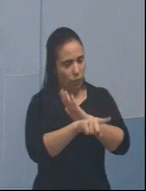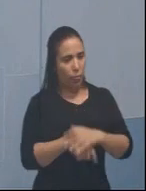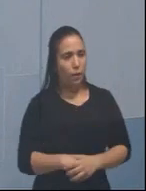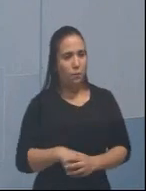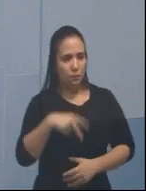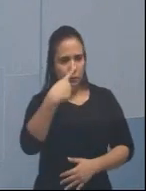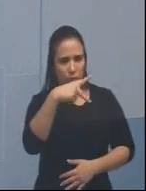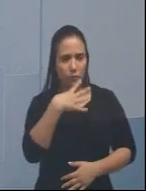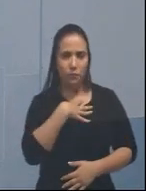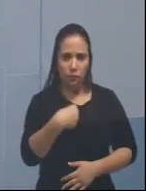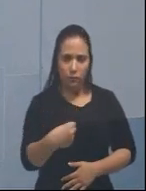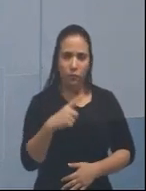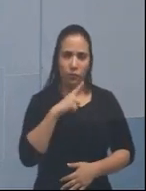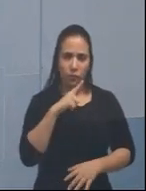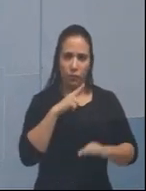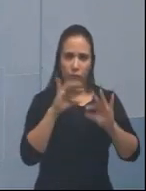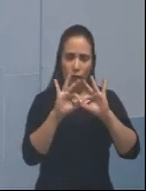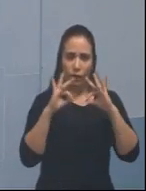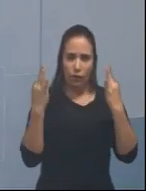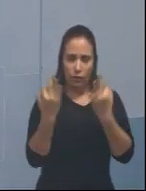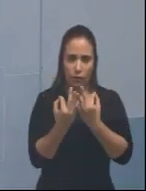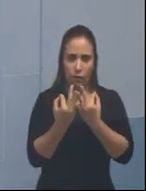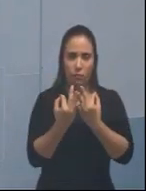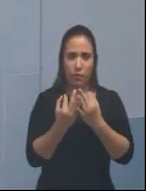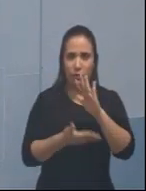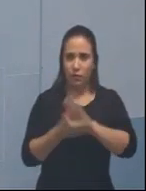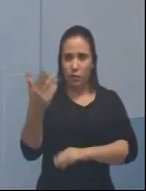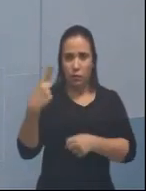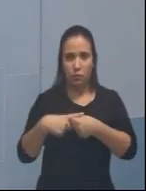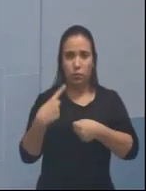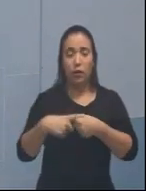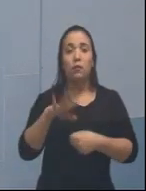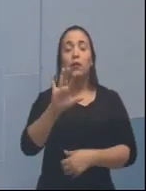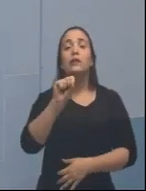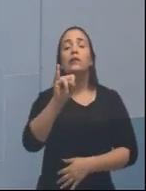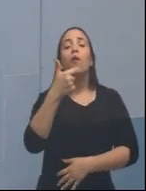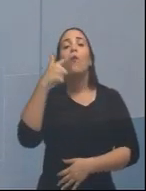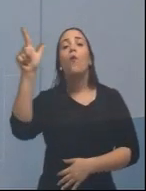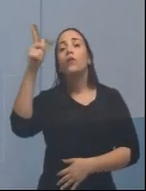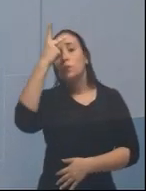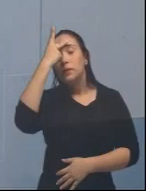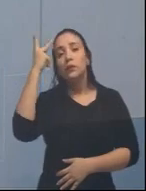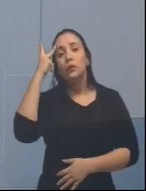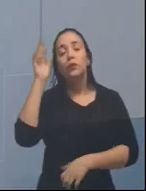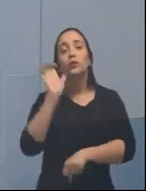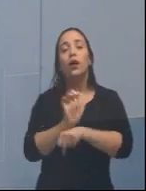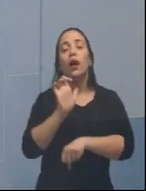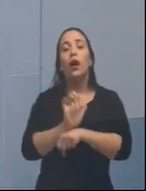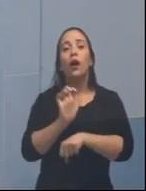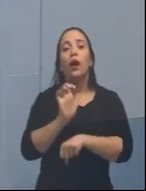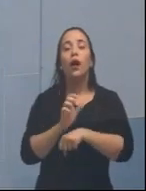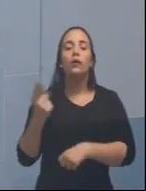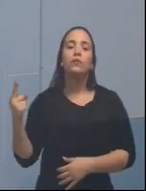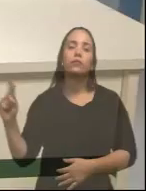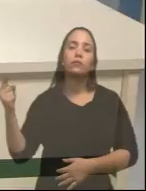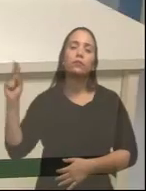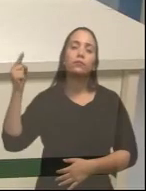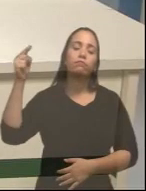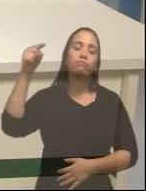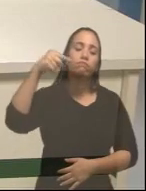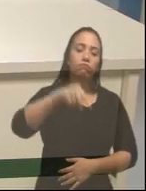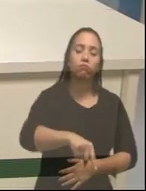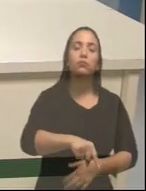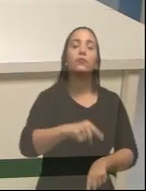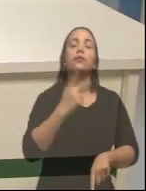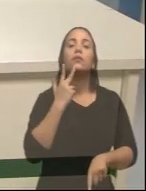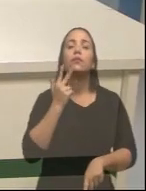seu filho tinha família no estado do Ceará. Agora, se fosse alguém passando pelo Ceará para ir para outra região... É isso? Isso. É isso que eu